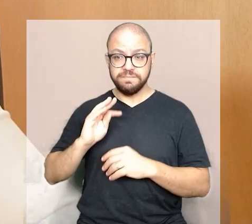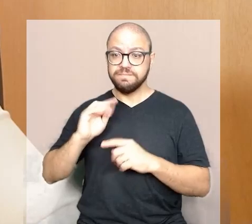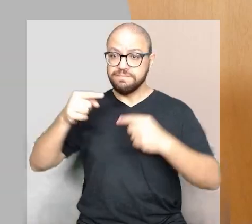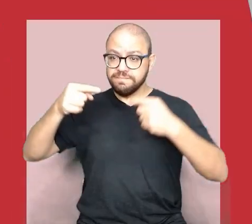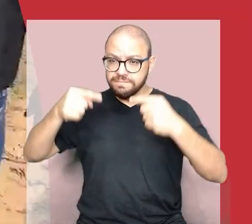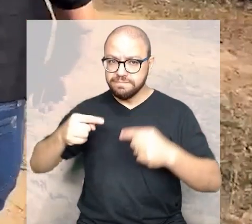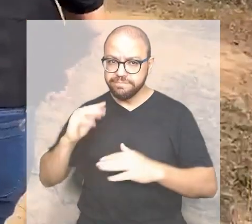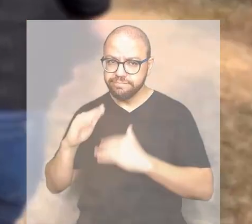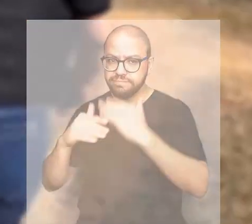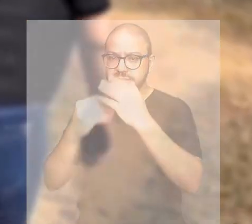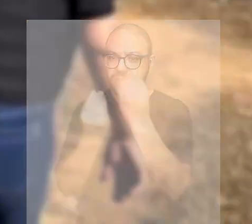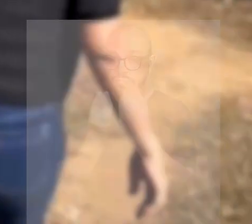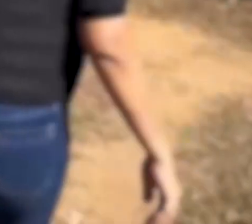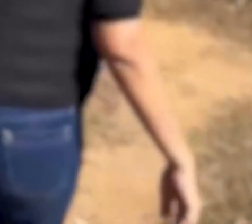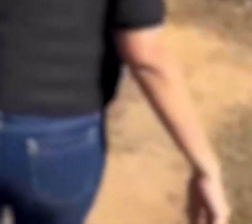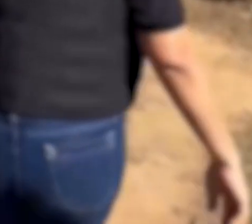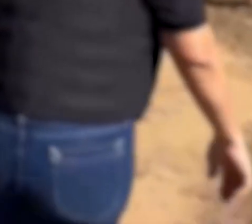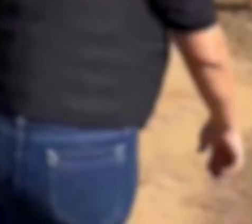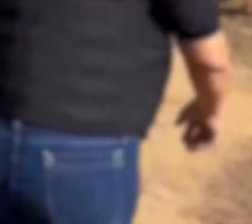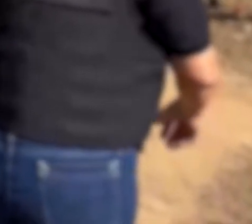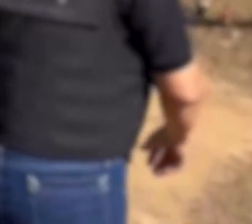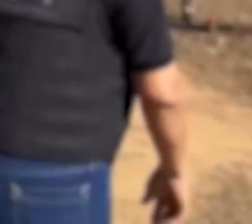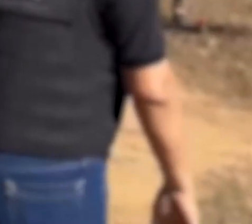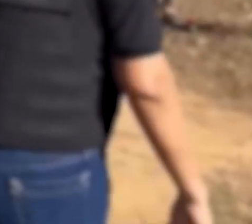nesse campo?